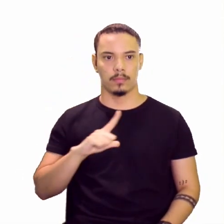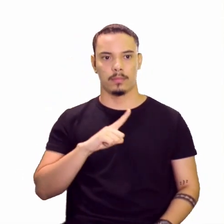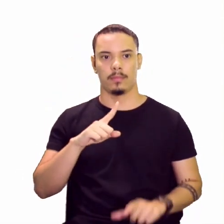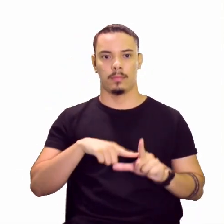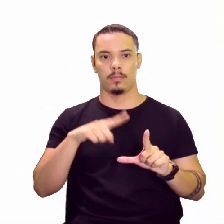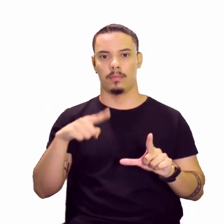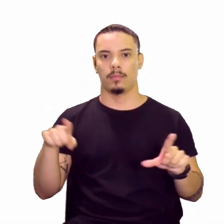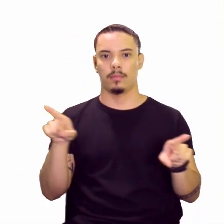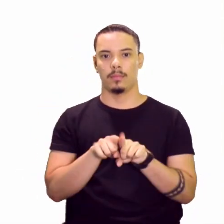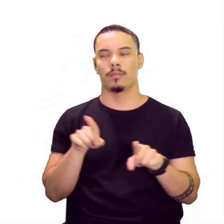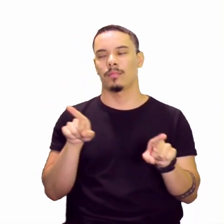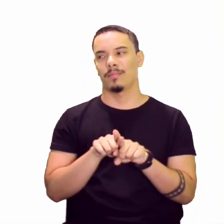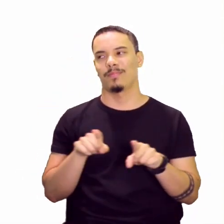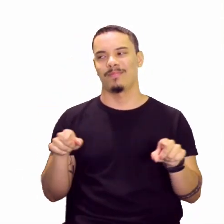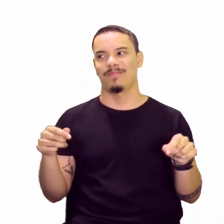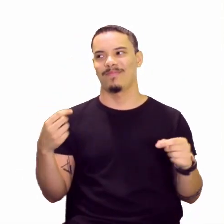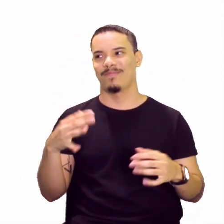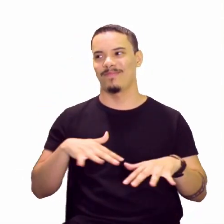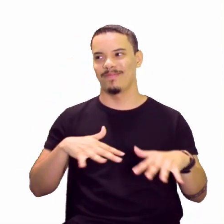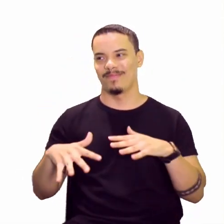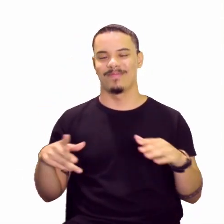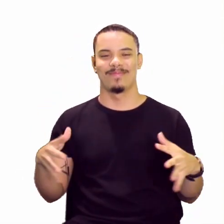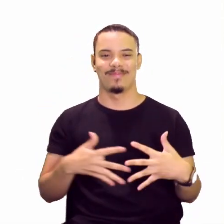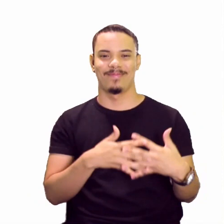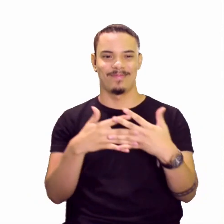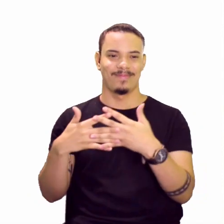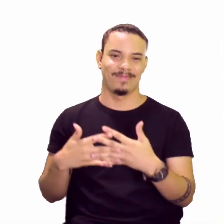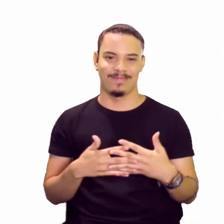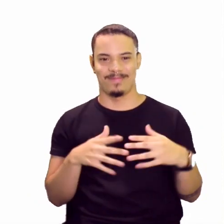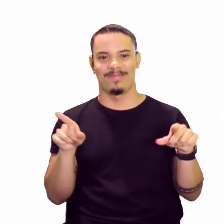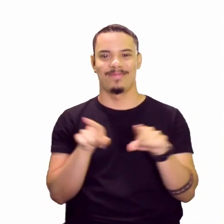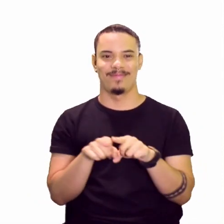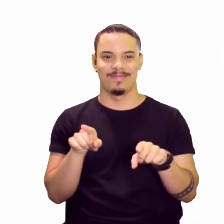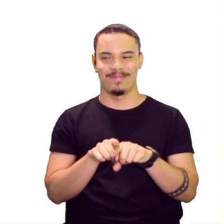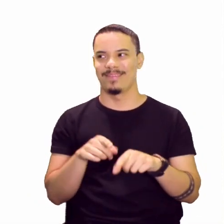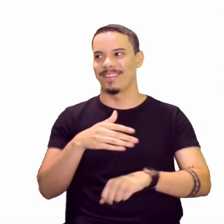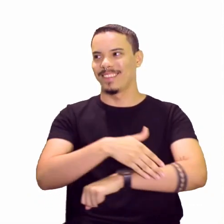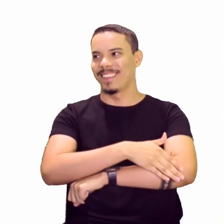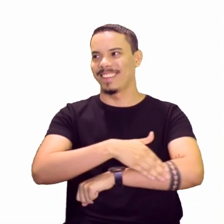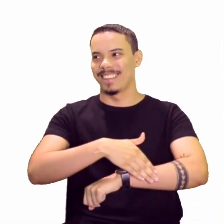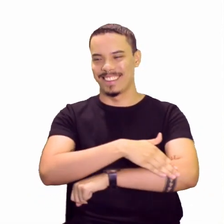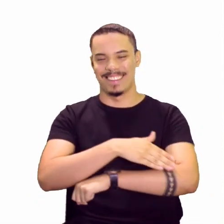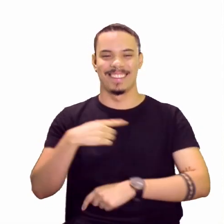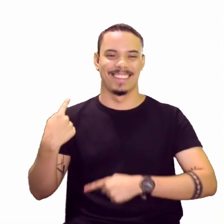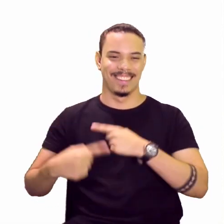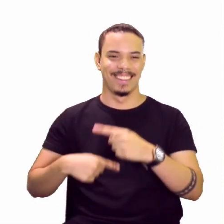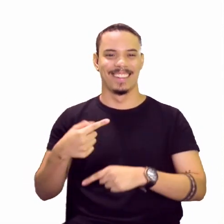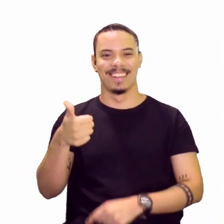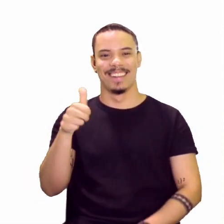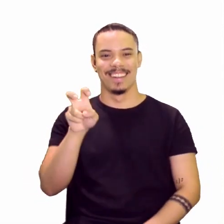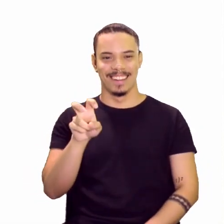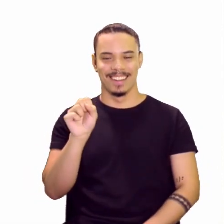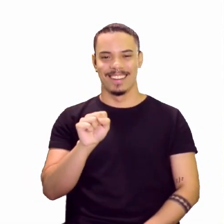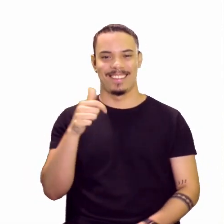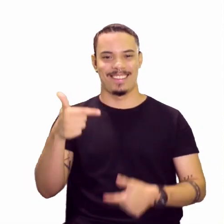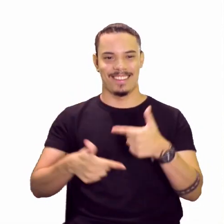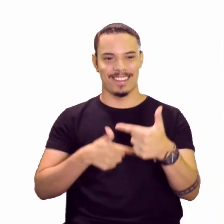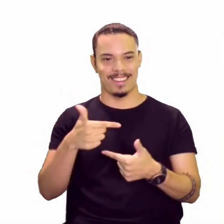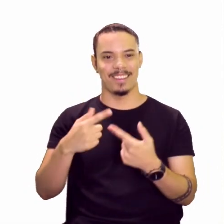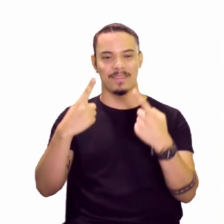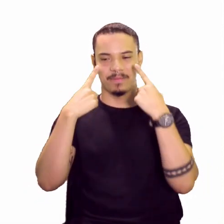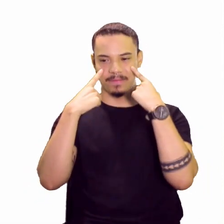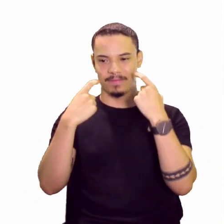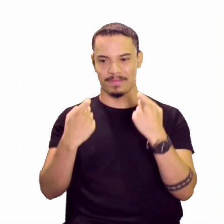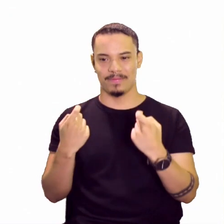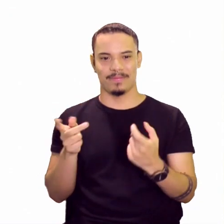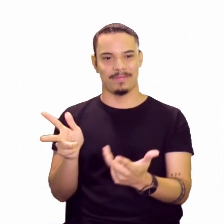o movimento de um caminhão de coleta de lixo em uma rua reta e plana, durante 15 segundos de trabalho. Olha, é muito interessante que